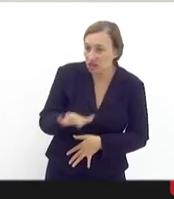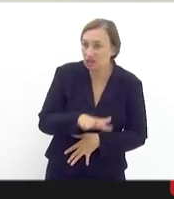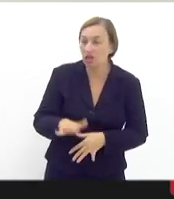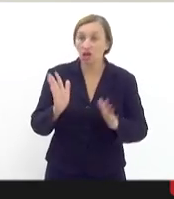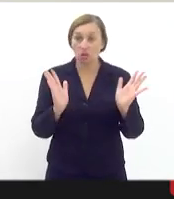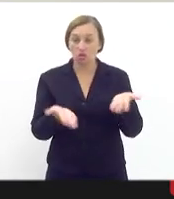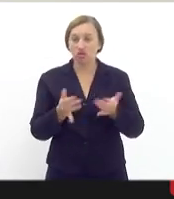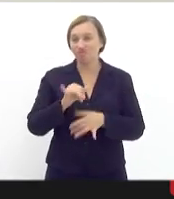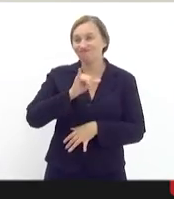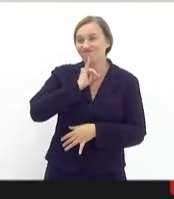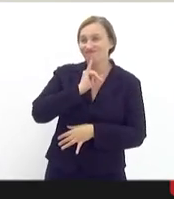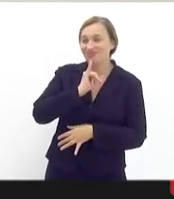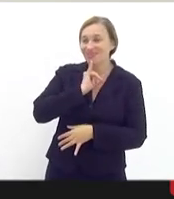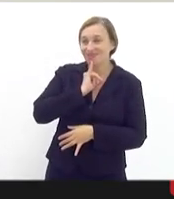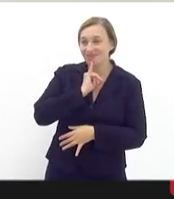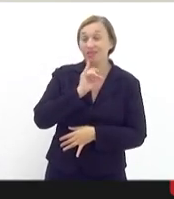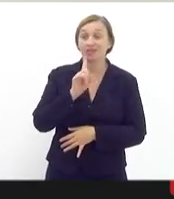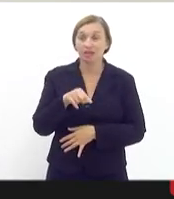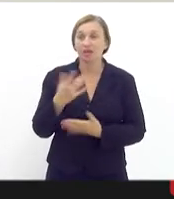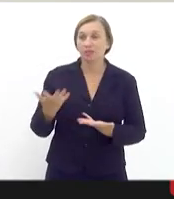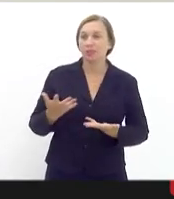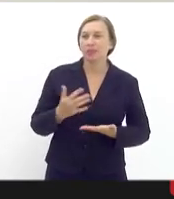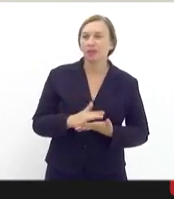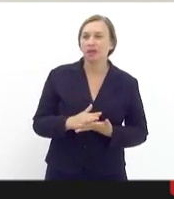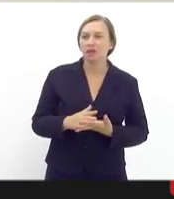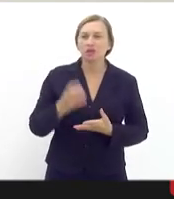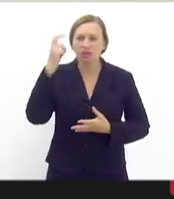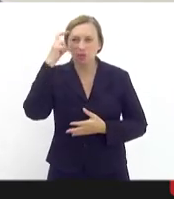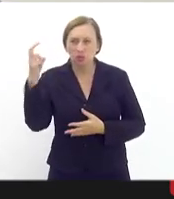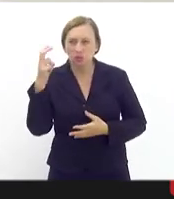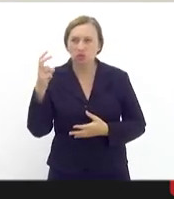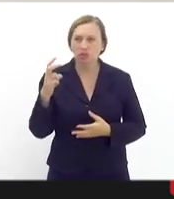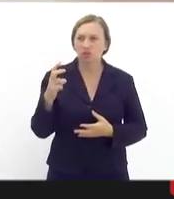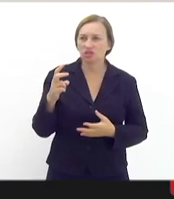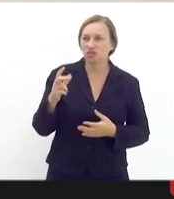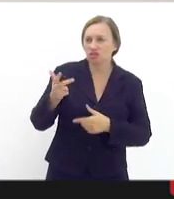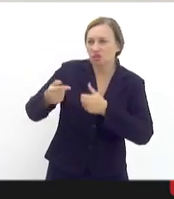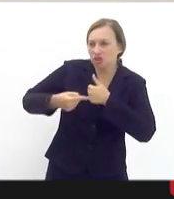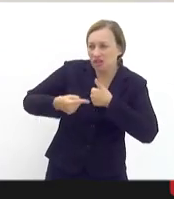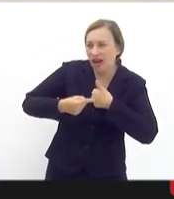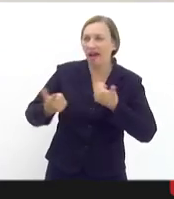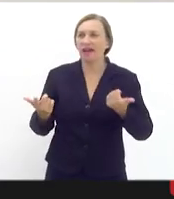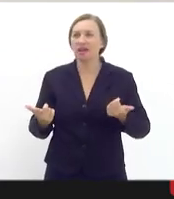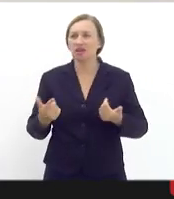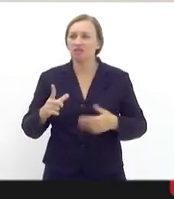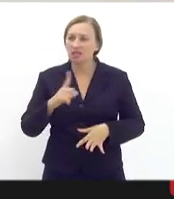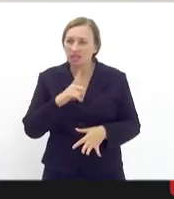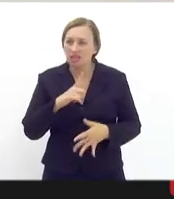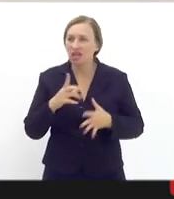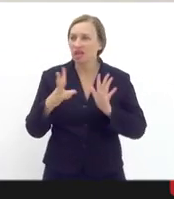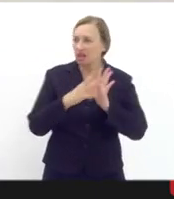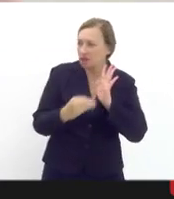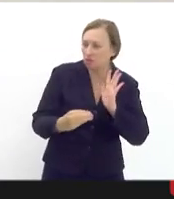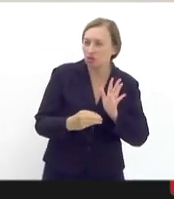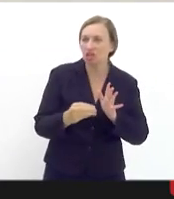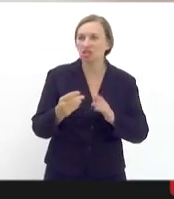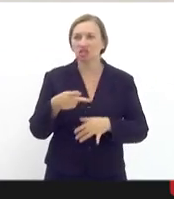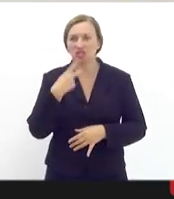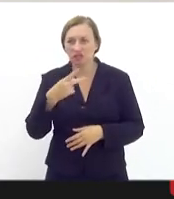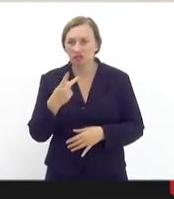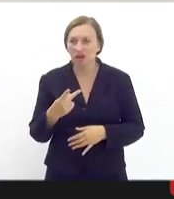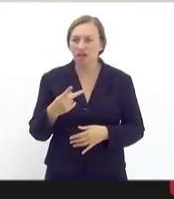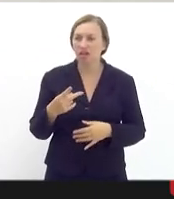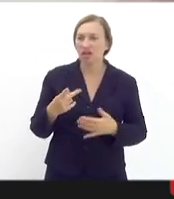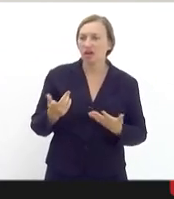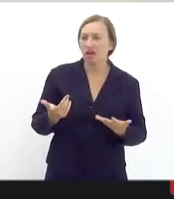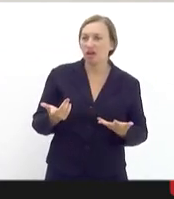hoje, infelizmente, né, com essa cultura de likes, né, de você ter, e aquele modelo que a gente chama, né, winner takes all,